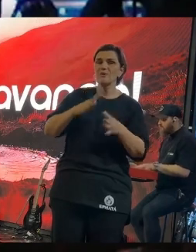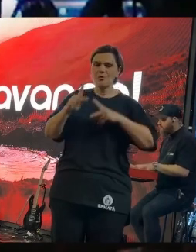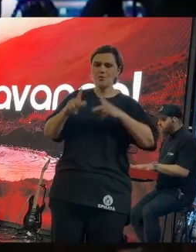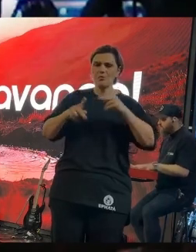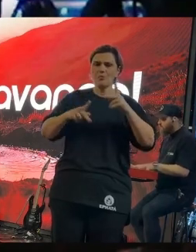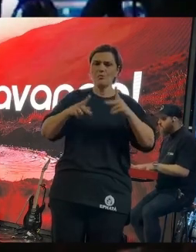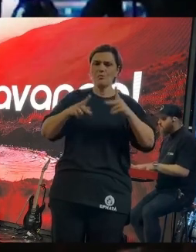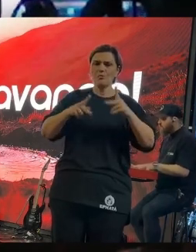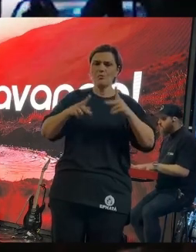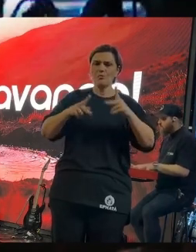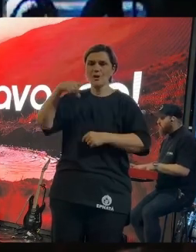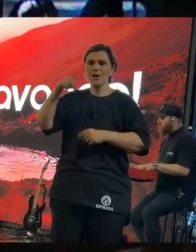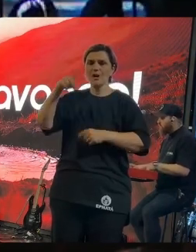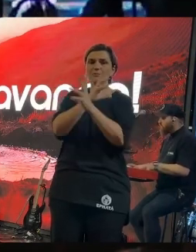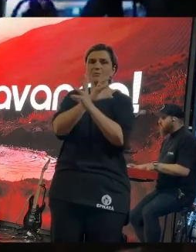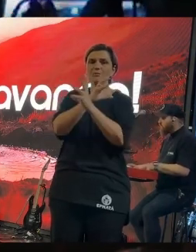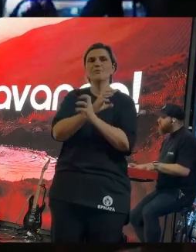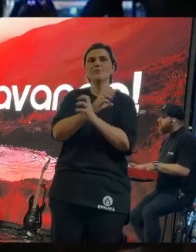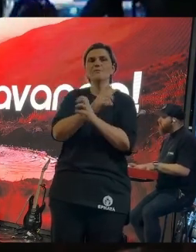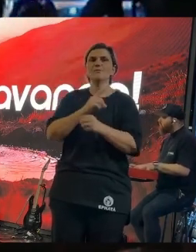mim?